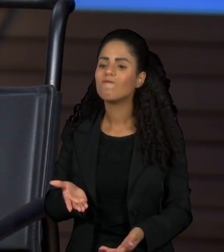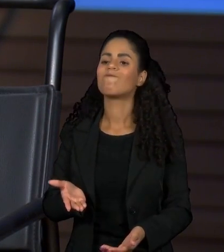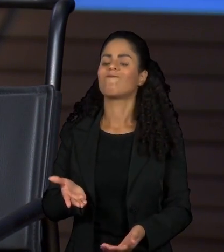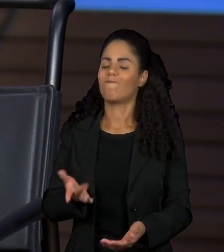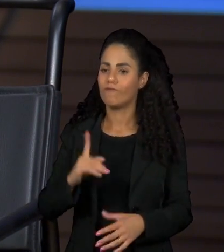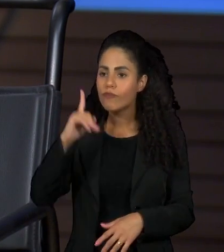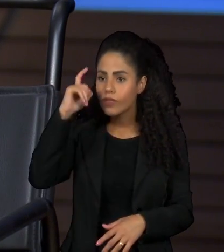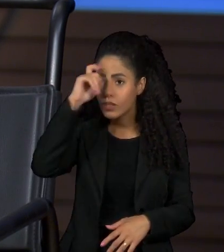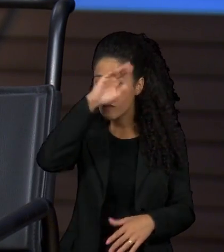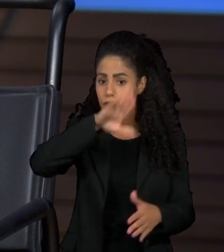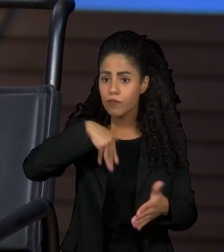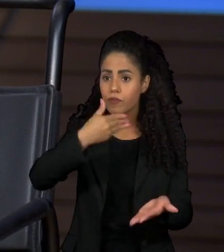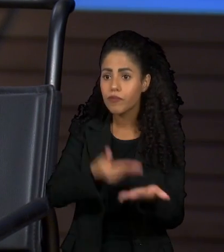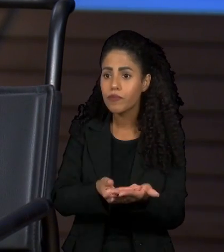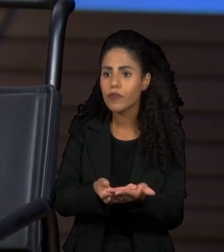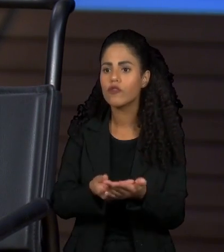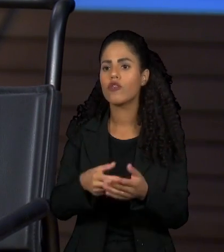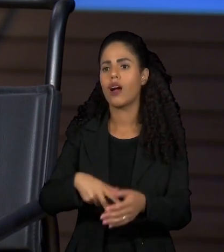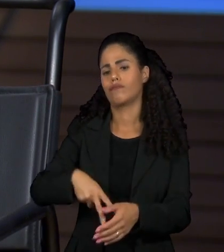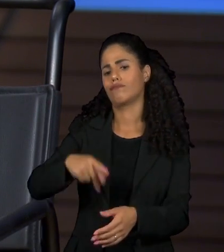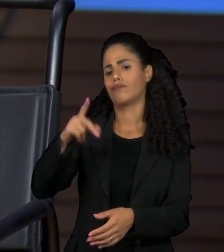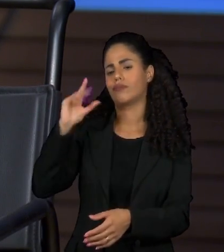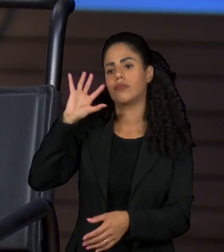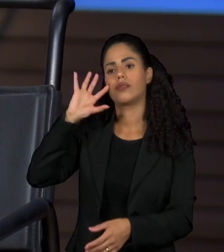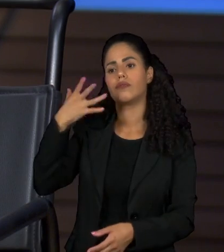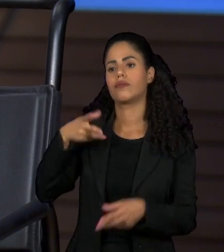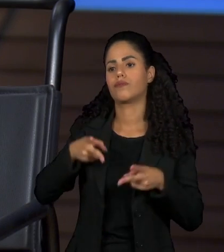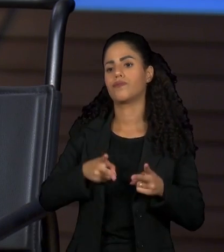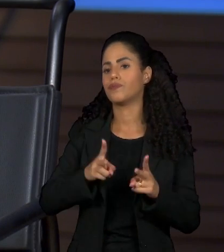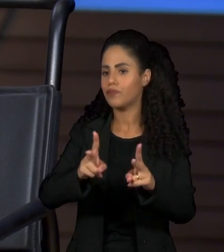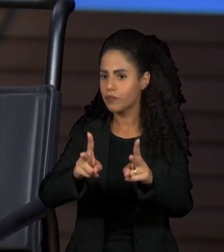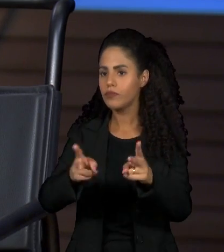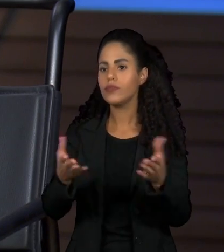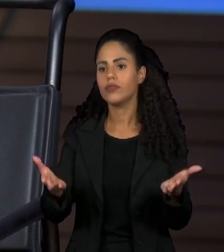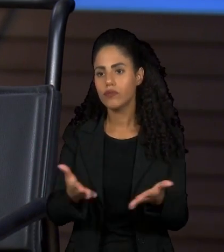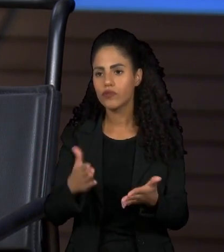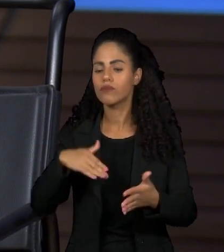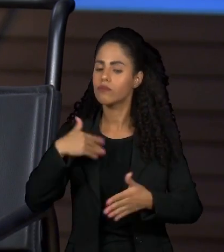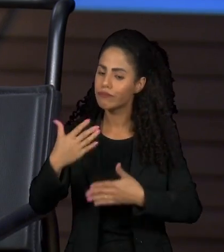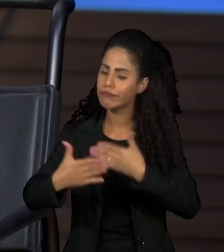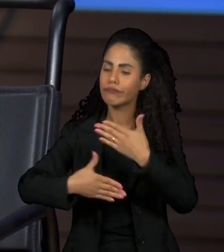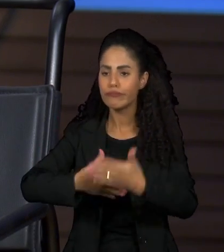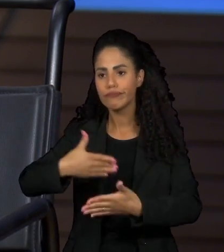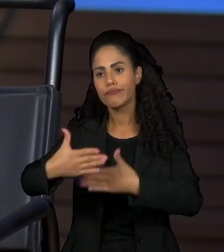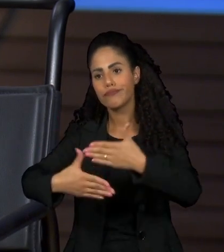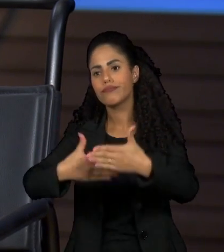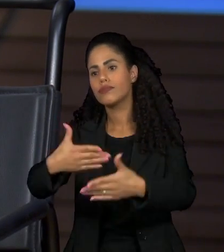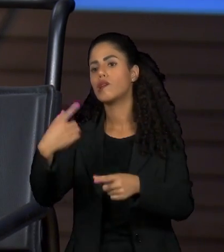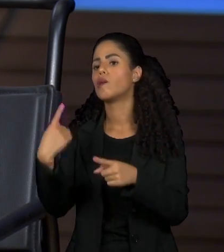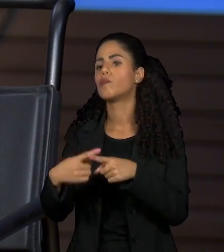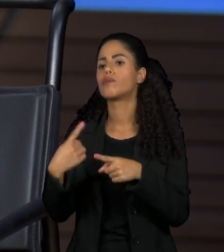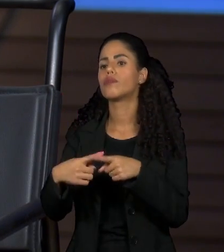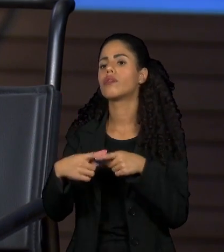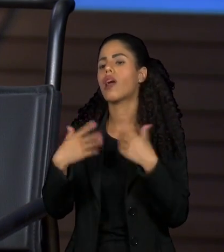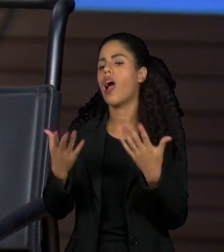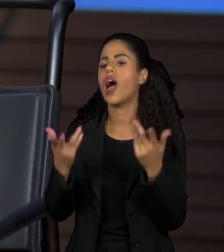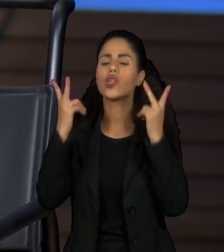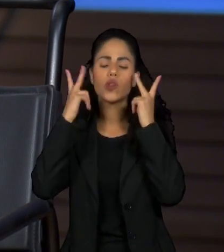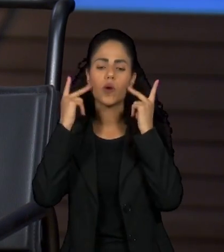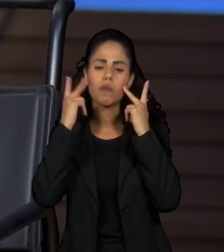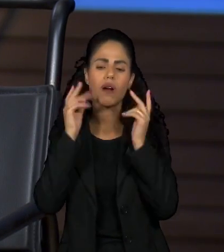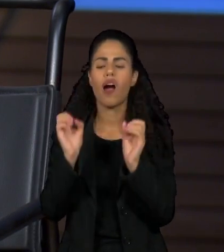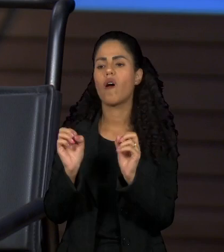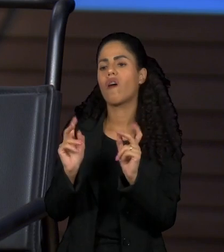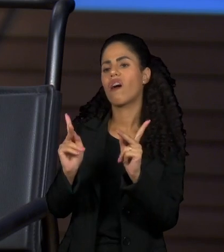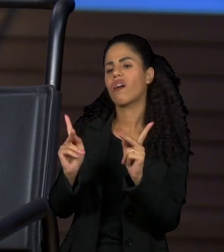gente já deveria ter abolido há muito tempo e a gente ainda continua aí renovando essa data, fazendo como se fosse algo que tudo bem a